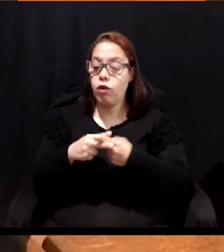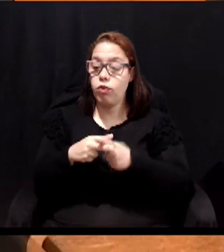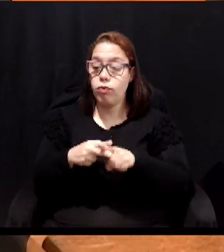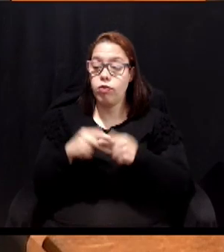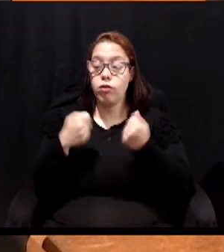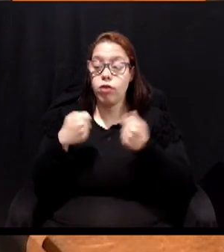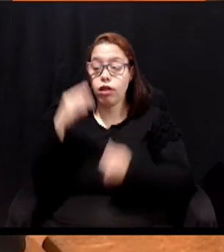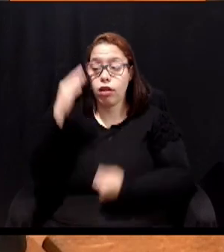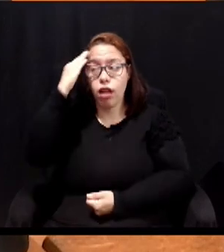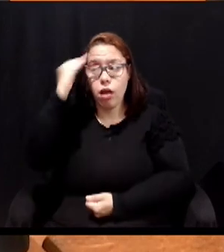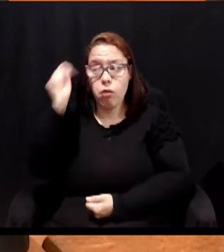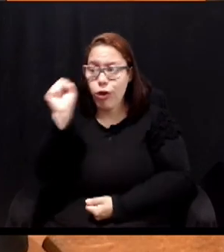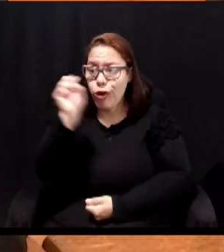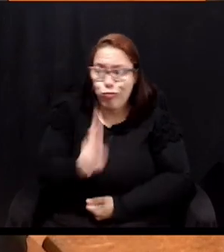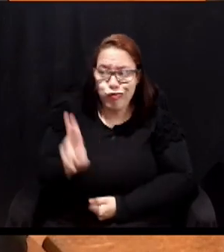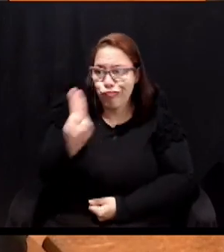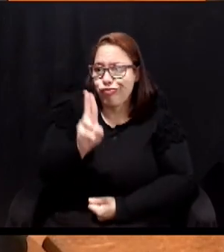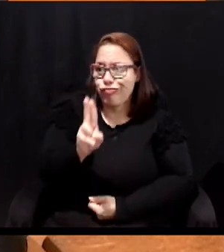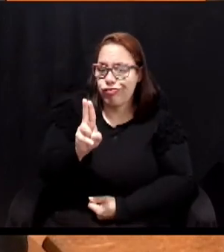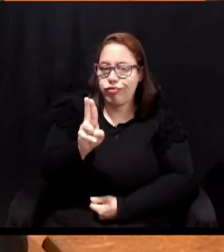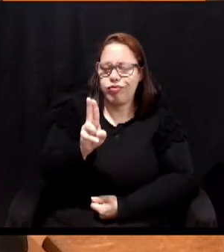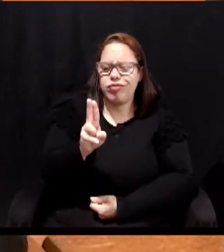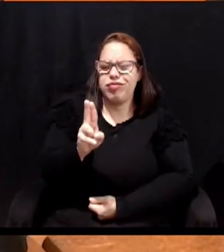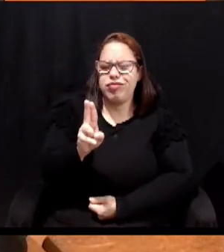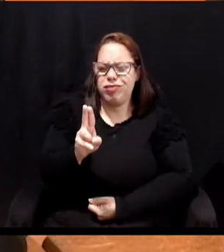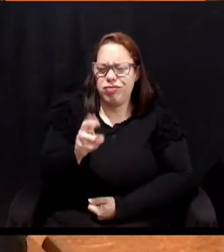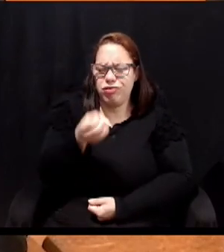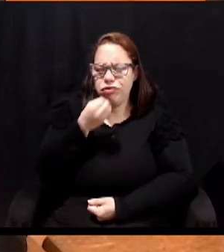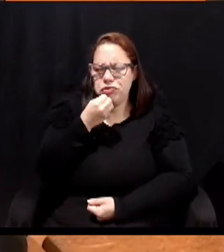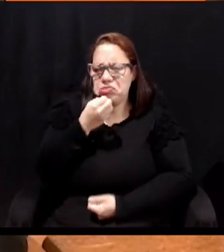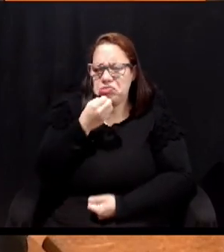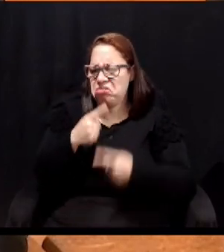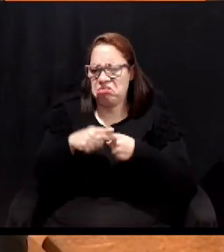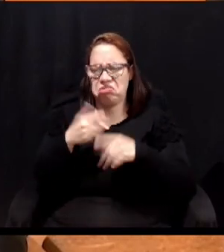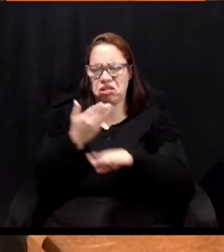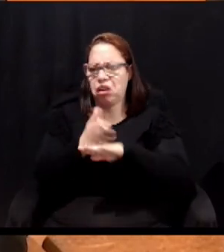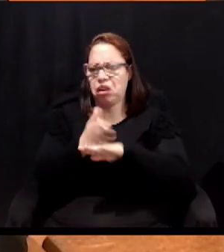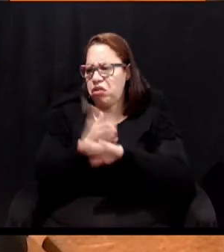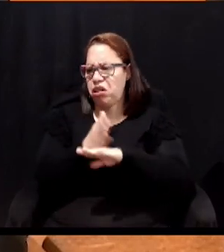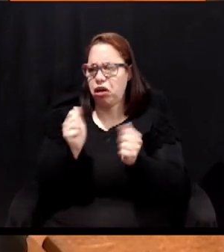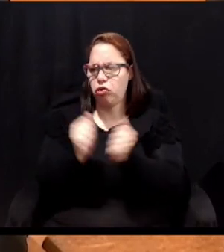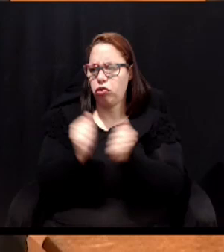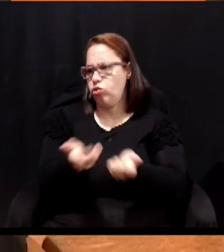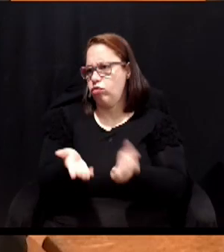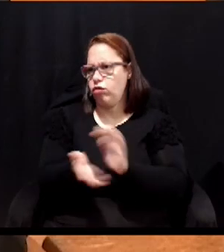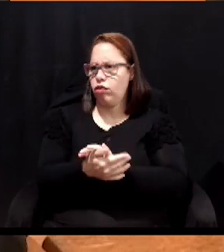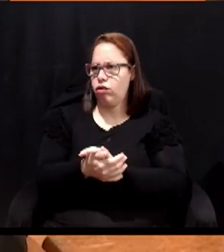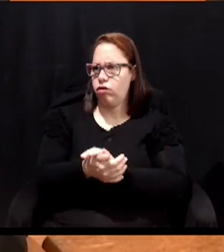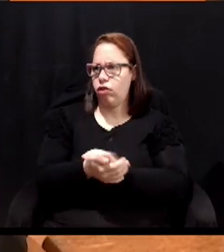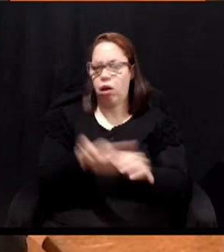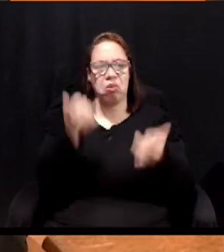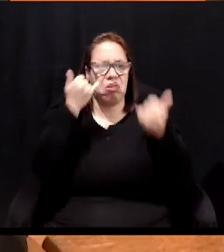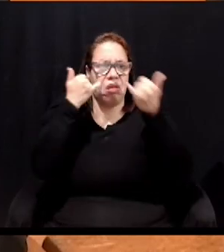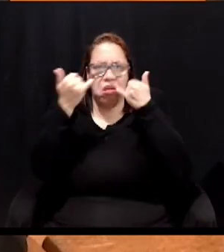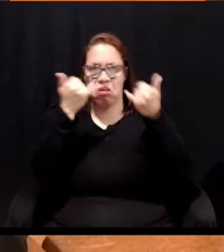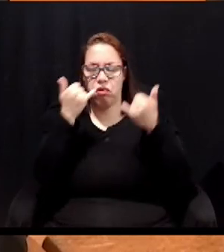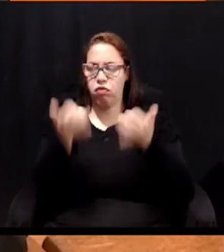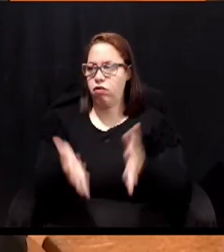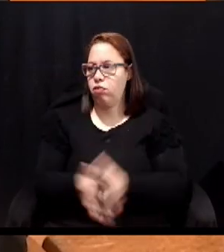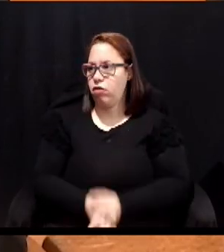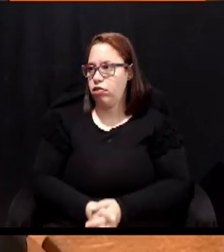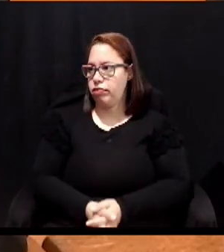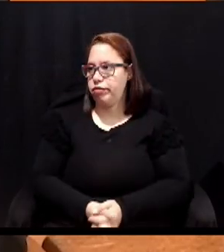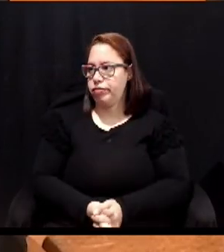Não adianta você ter um bom time e não treinar com ele, né? Não ter informação como é que escala esse time. Então, eu